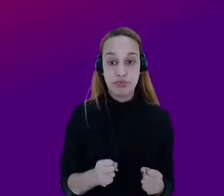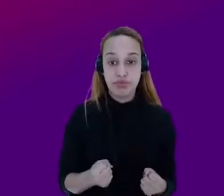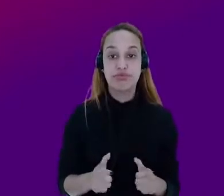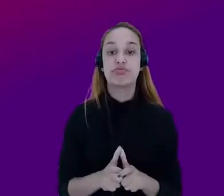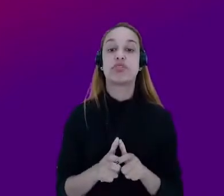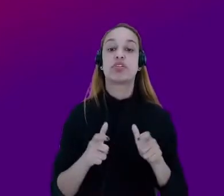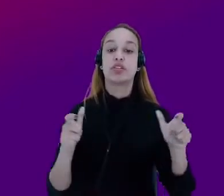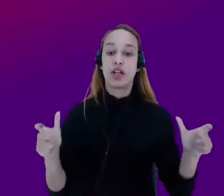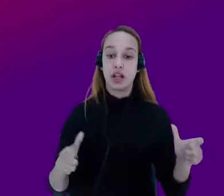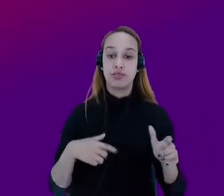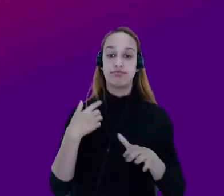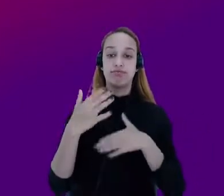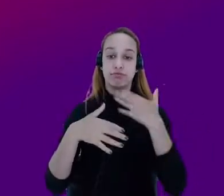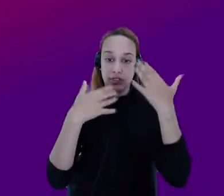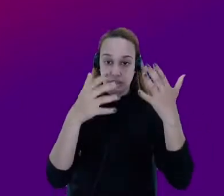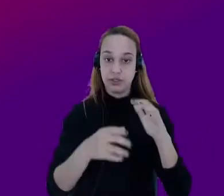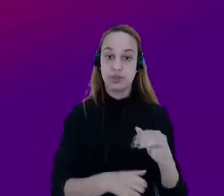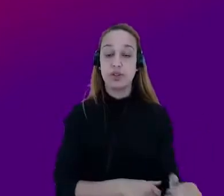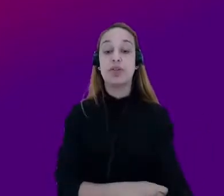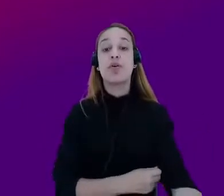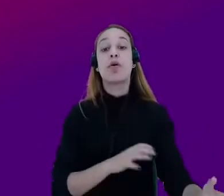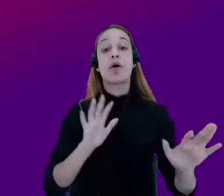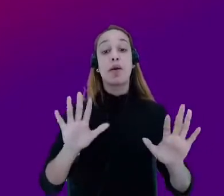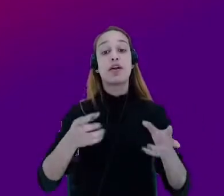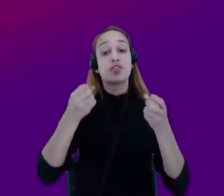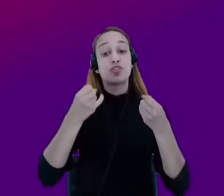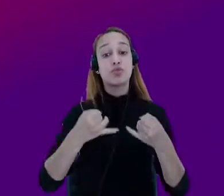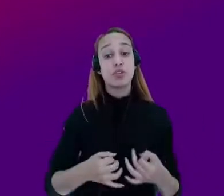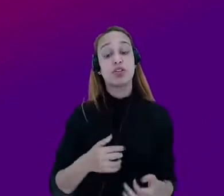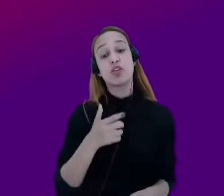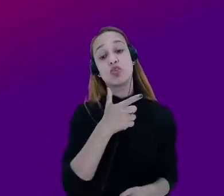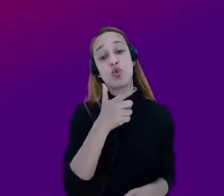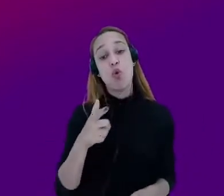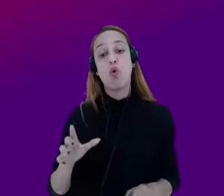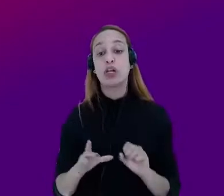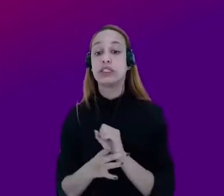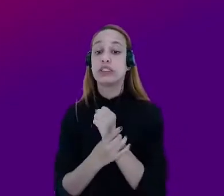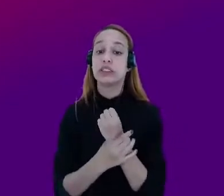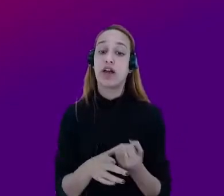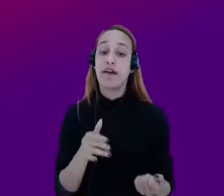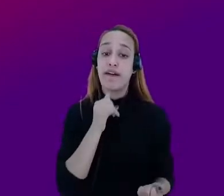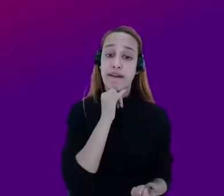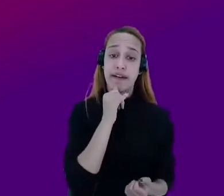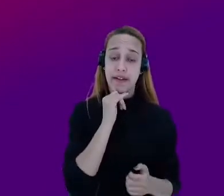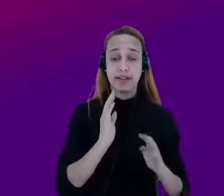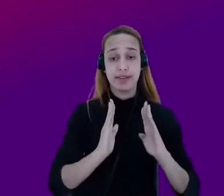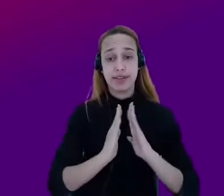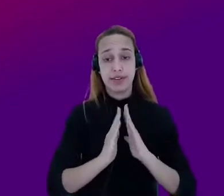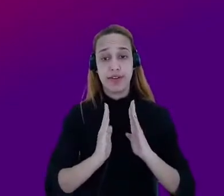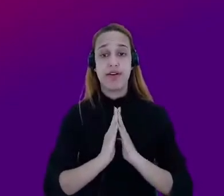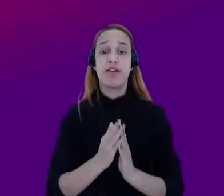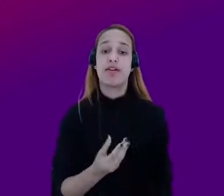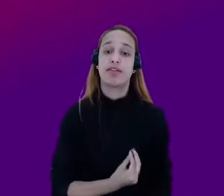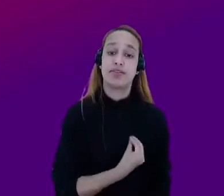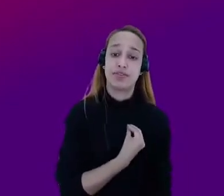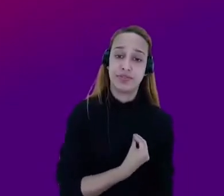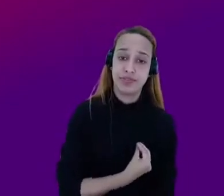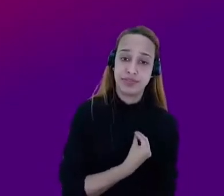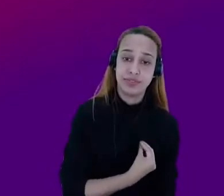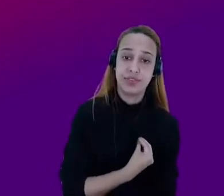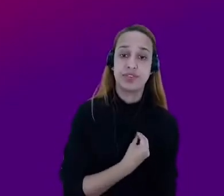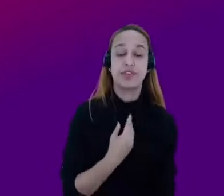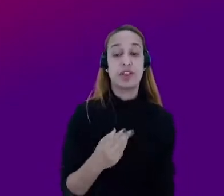de crescimento. Mas quando você vai falar de outros seguros, como o seguro residencial, como o seguro de vida, né, até a